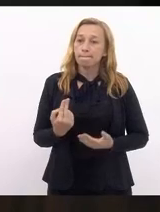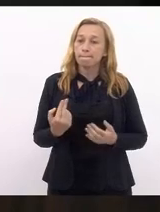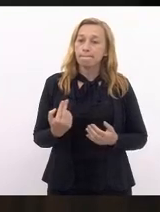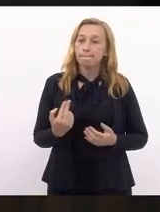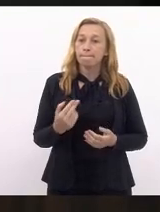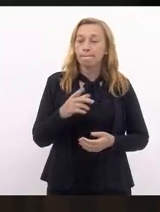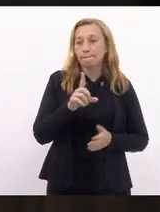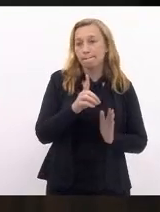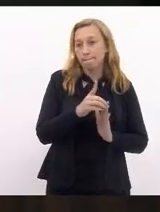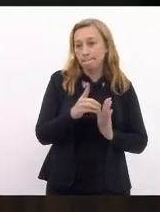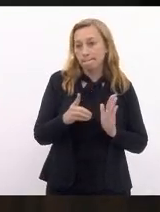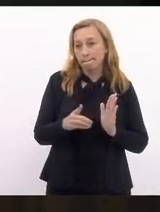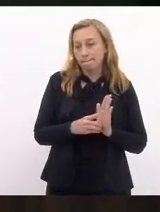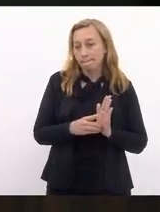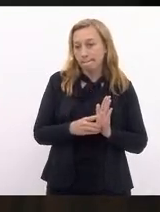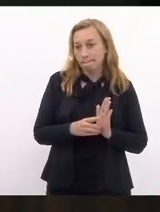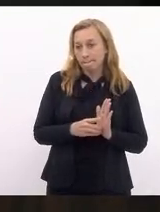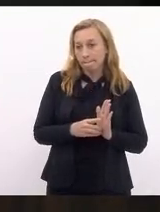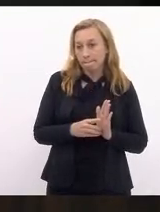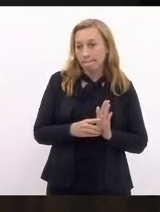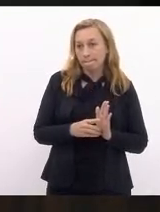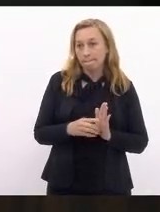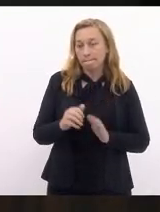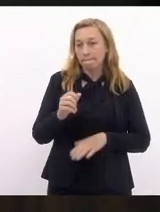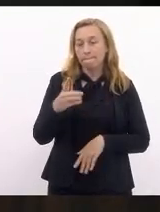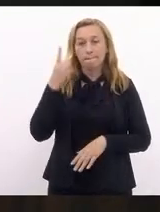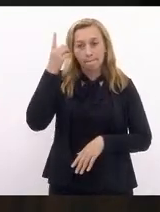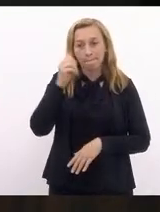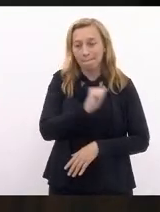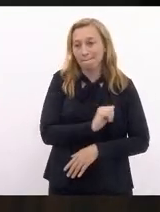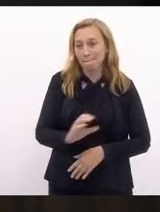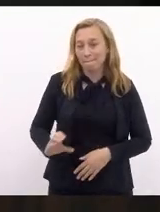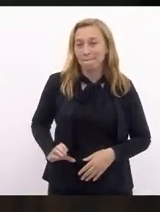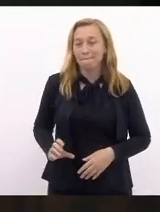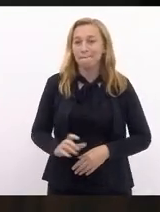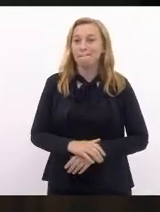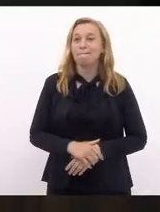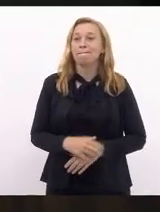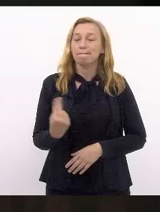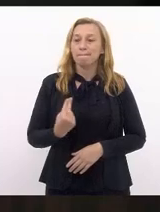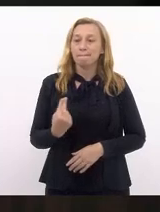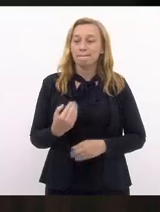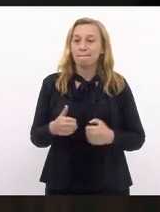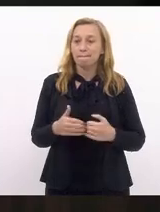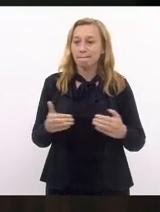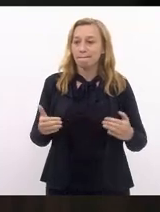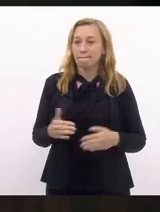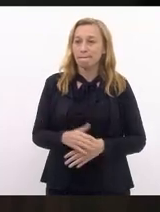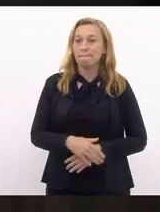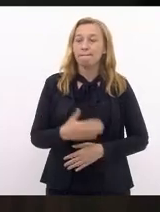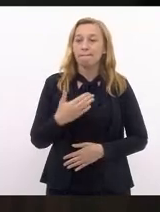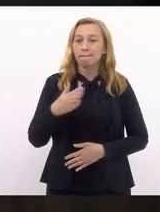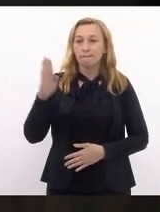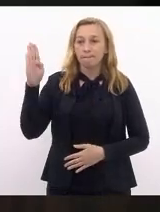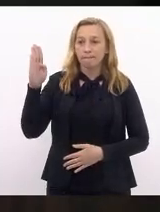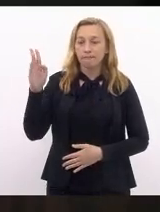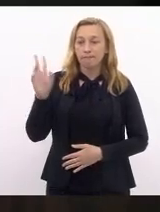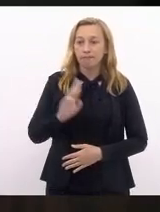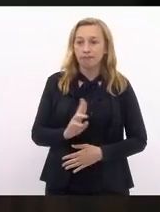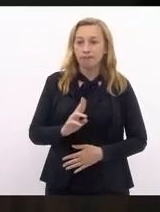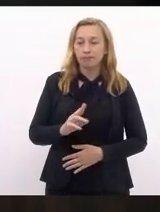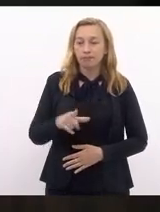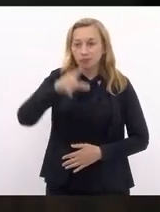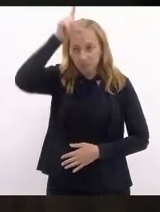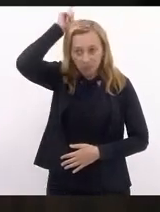legislativo presidência não o deputado siciliana é oferecendo daqui há 35 autorias autoria apresentado